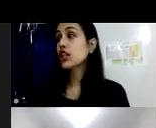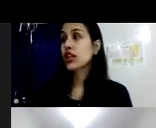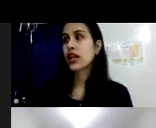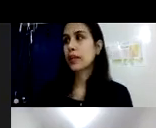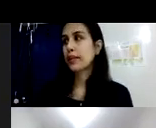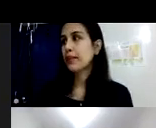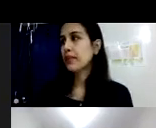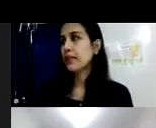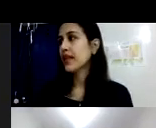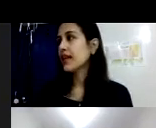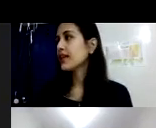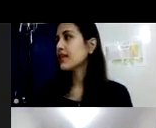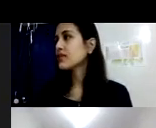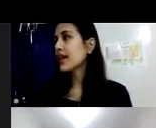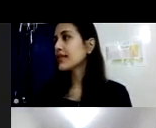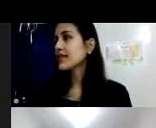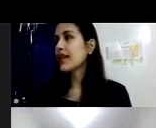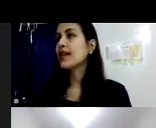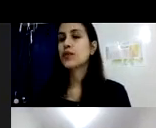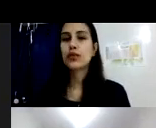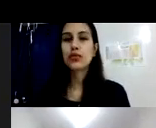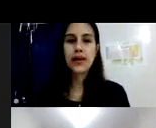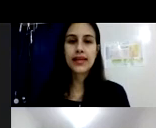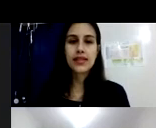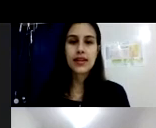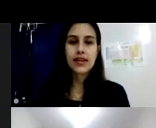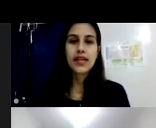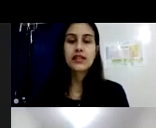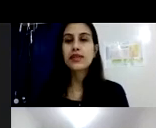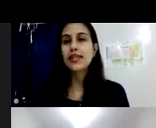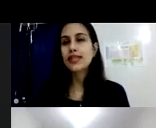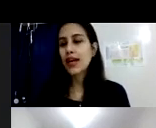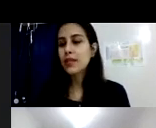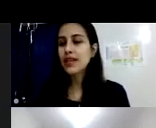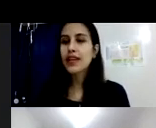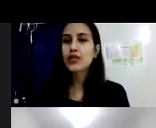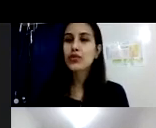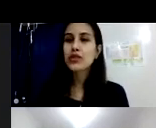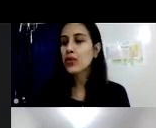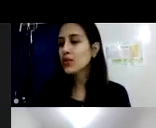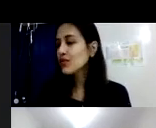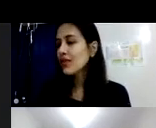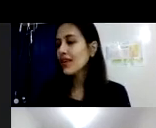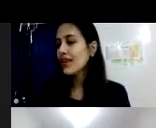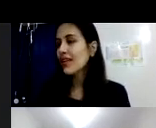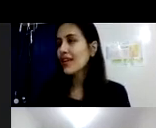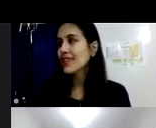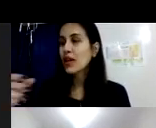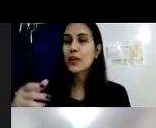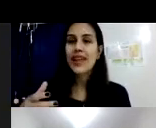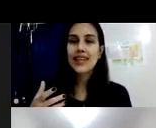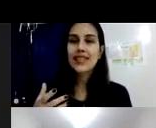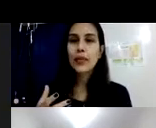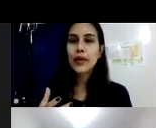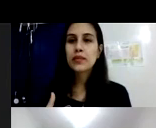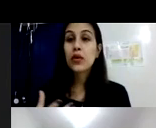paciente está de cama, né? Ele não tem acesso e tudo mais. E vocês sabem que nem todo idoso tem